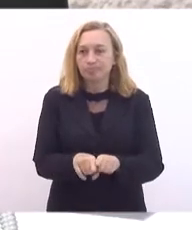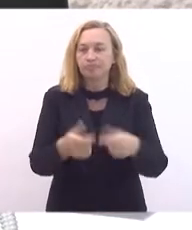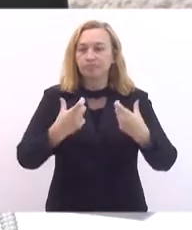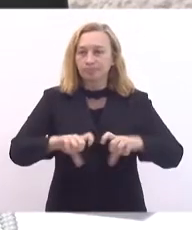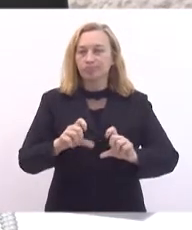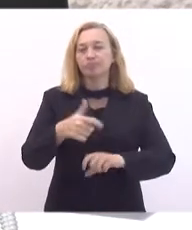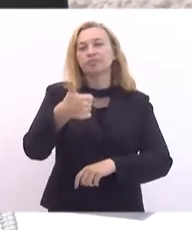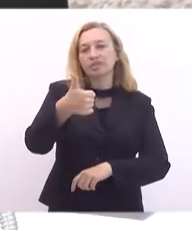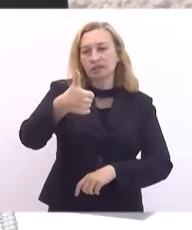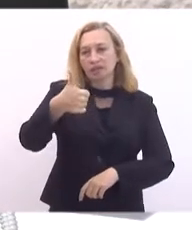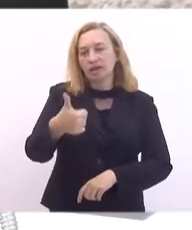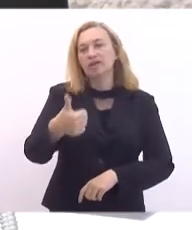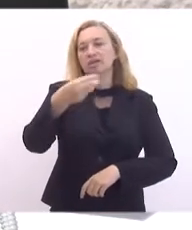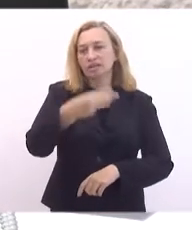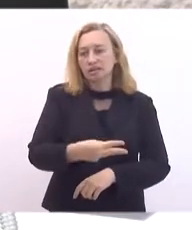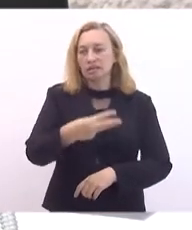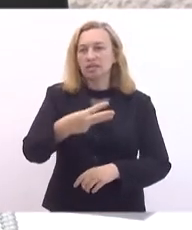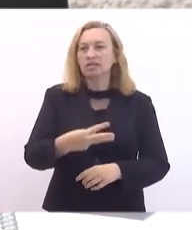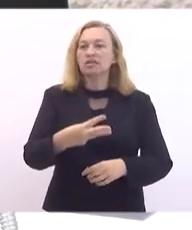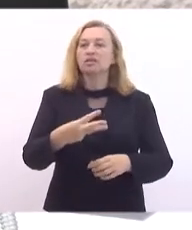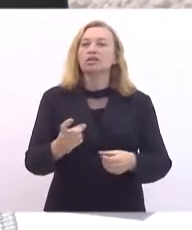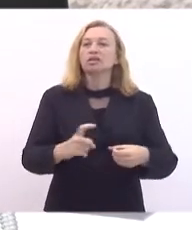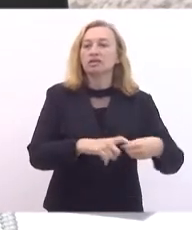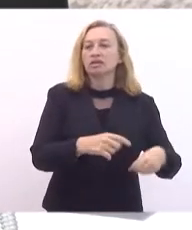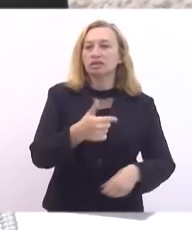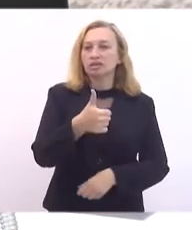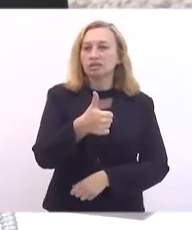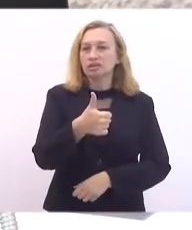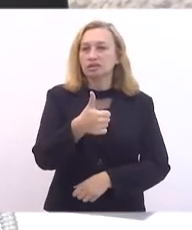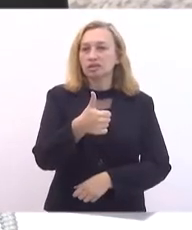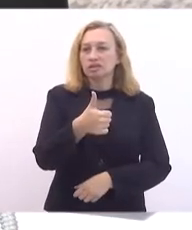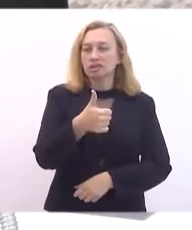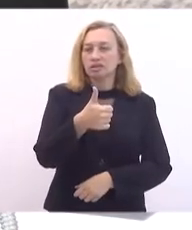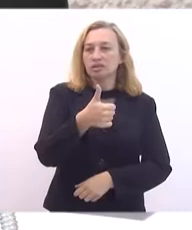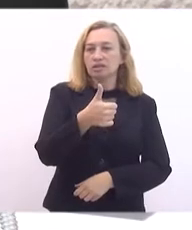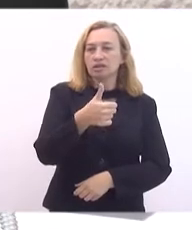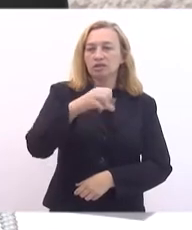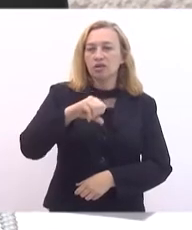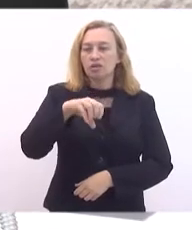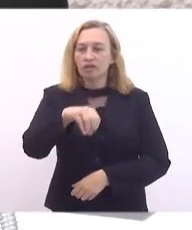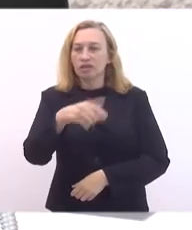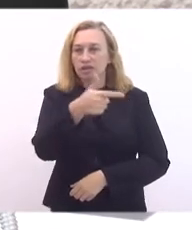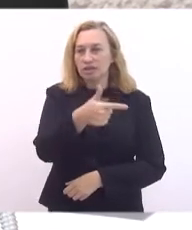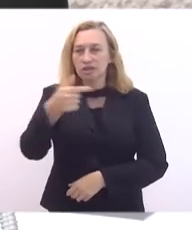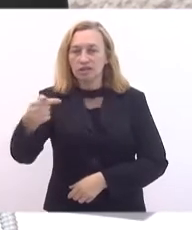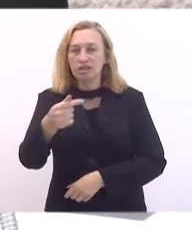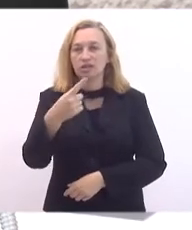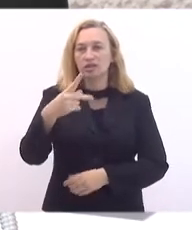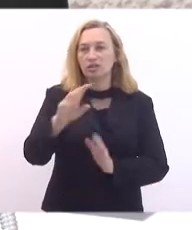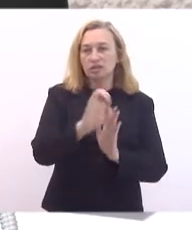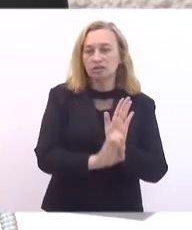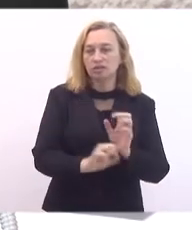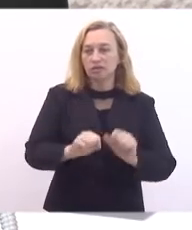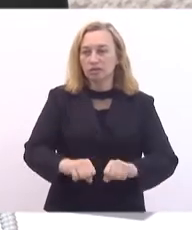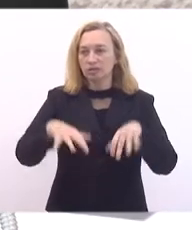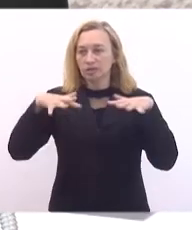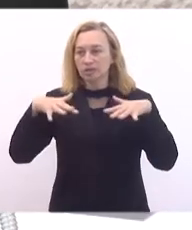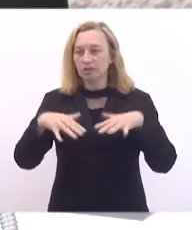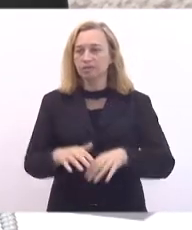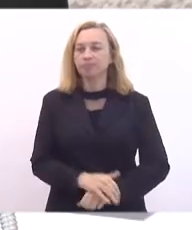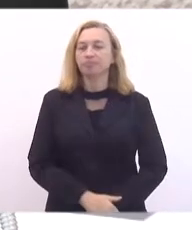cláusula 13ª do convênio ICMS 190/17 e suas emendas de plenário